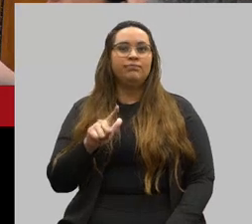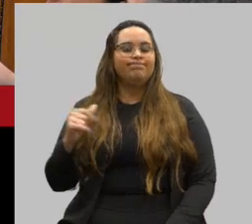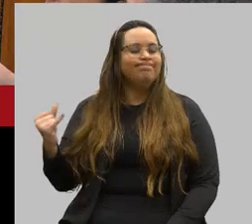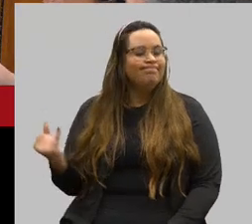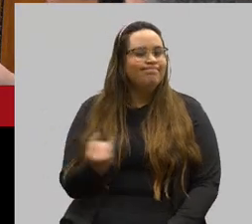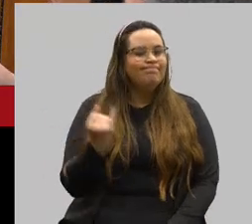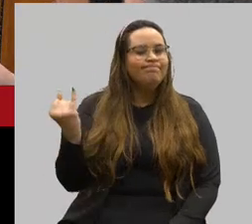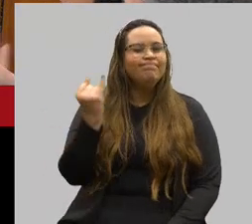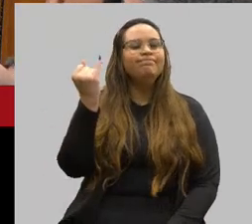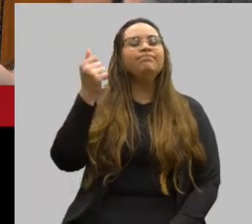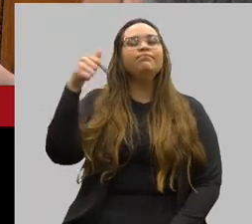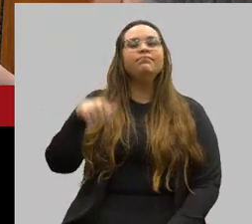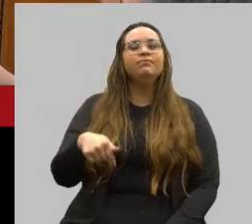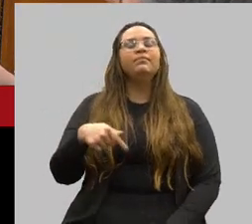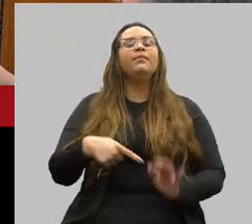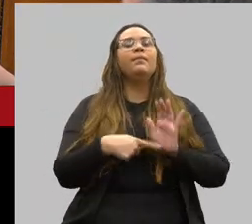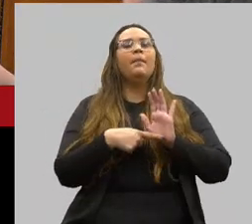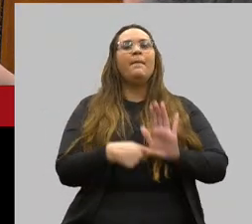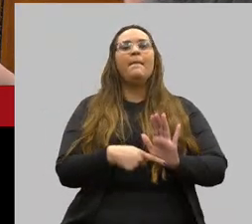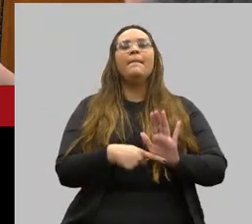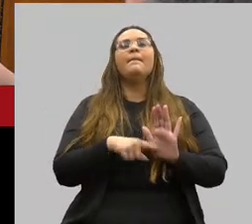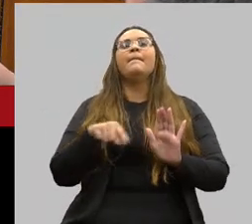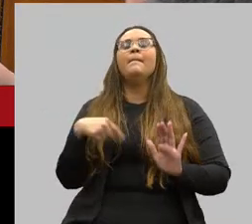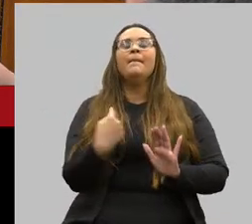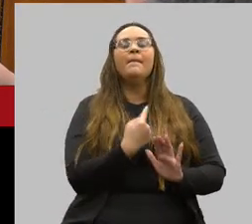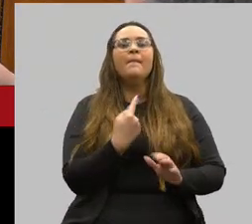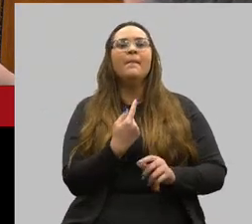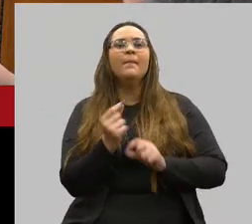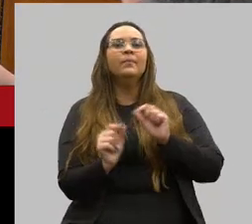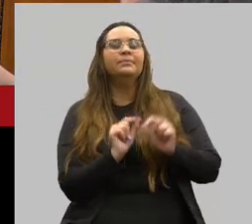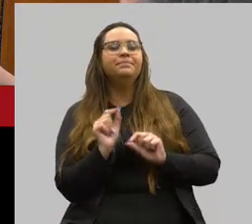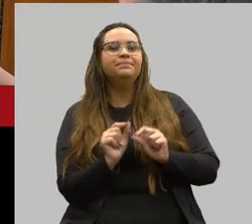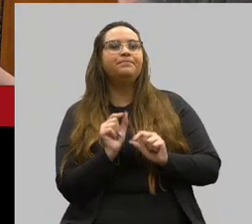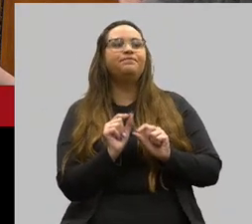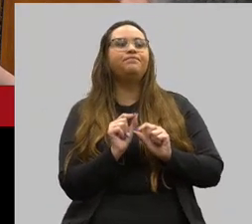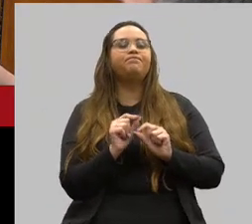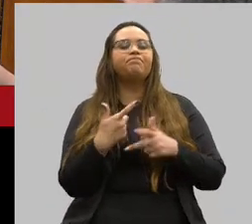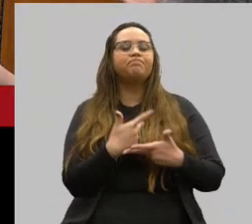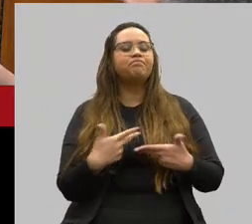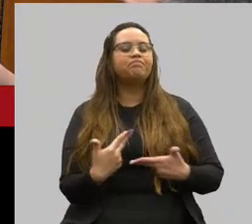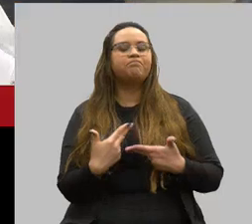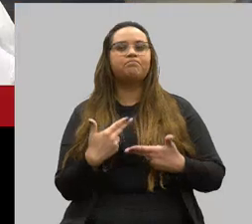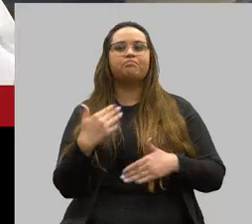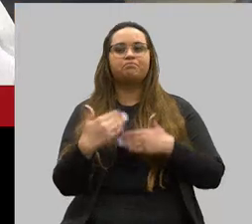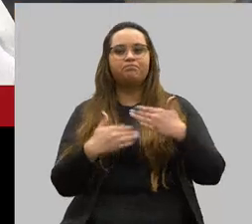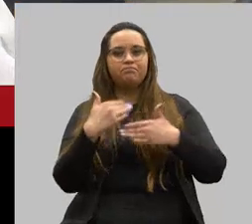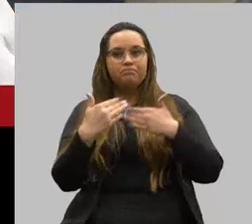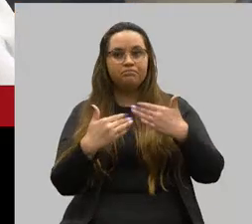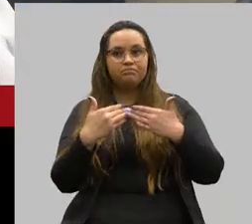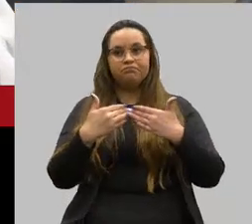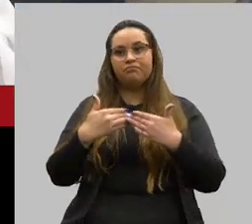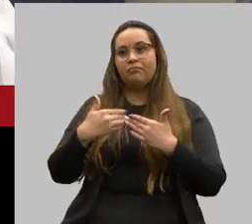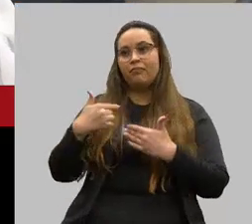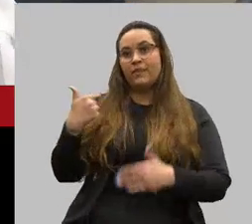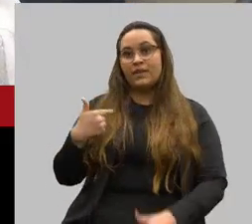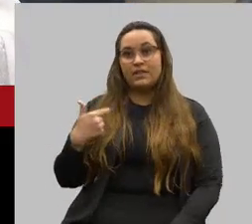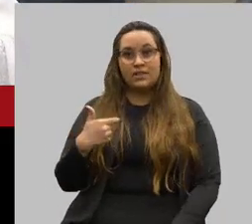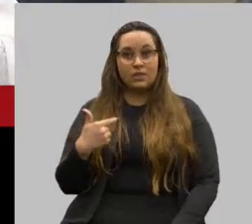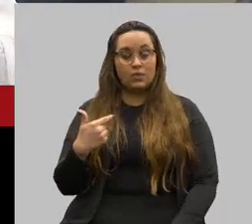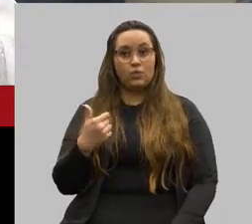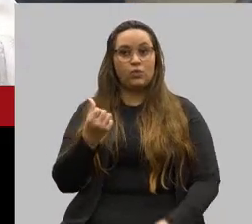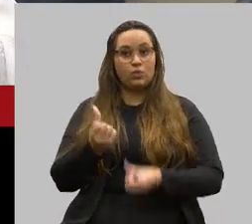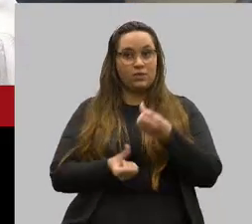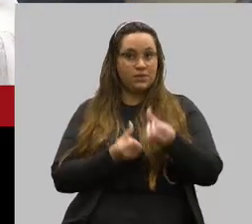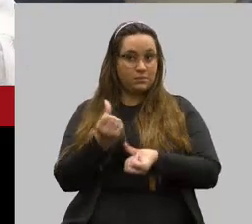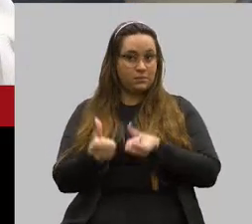prestando contas a esta casa né das ações que têm sido desenvolvidas no transcorrer do segundo semestre de 2023 e